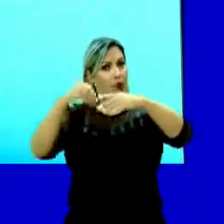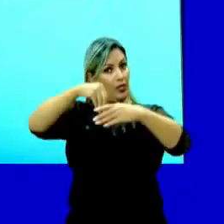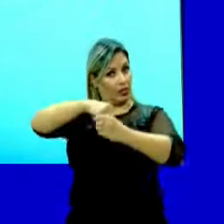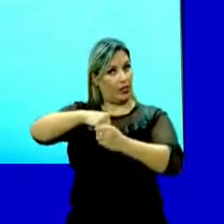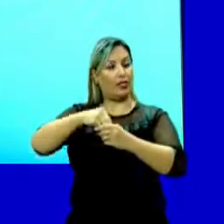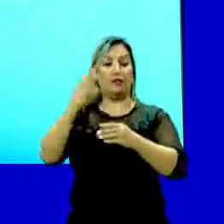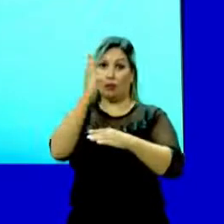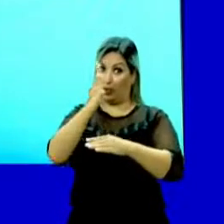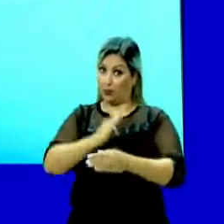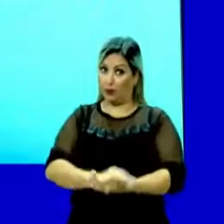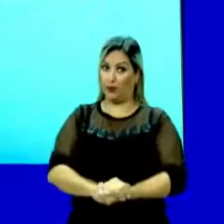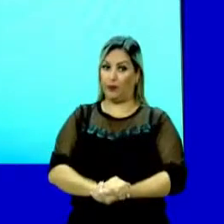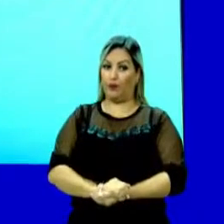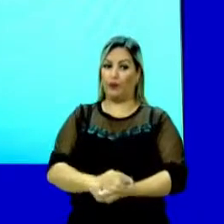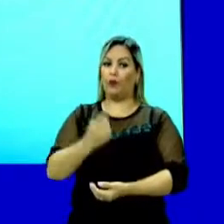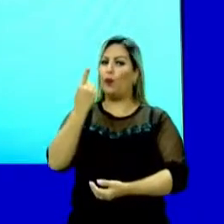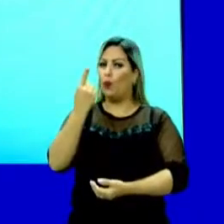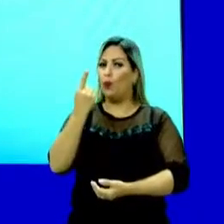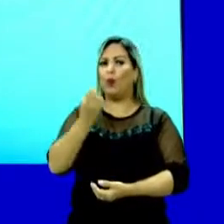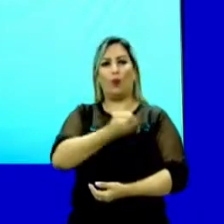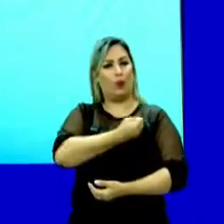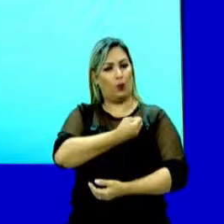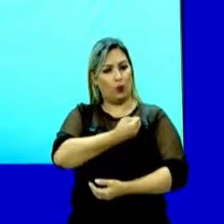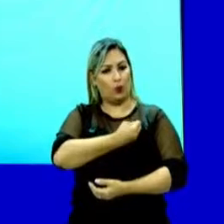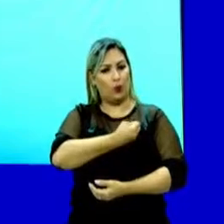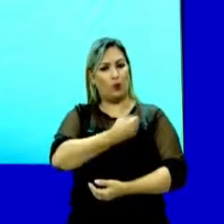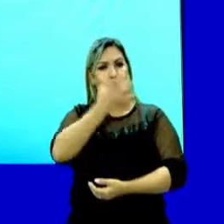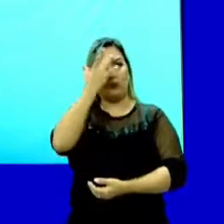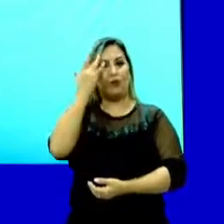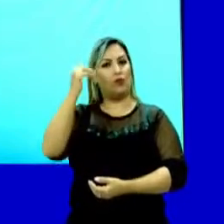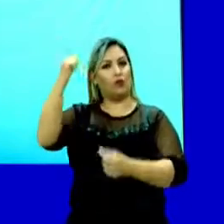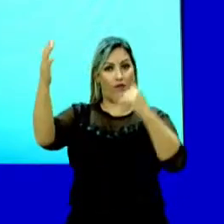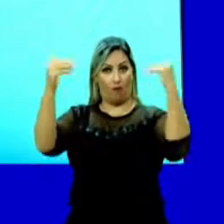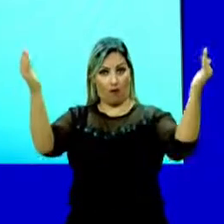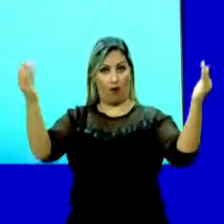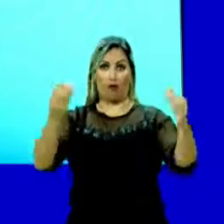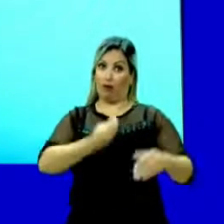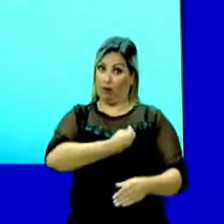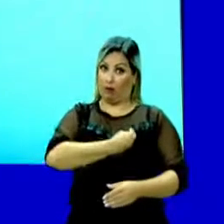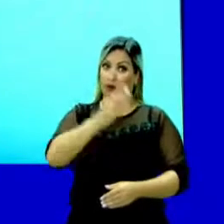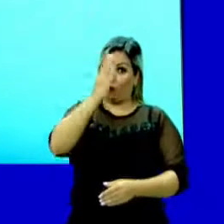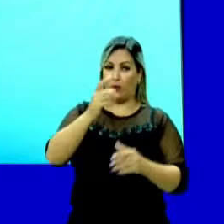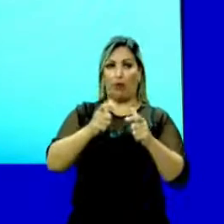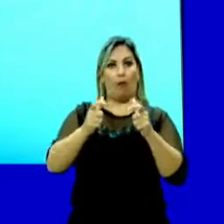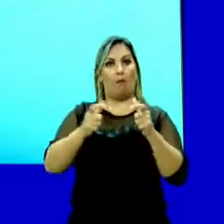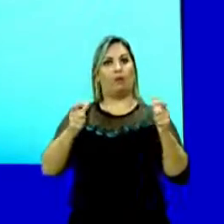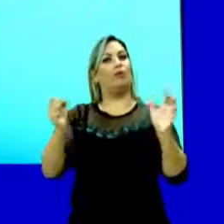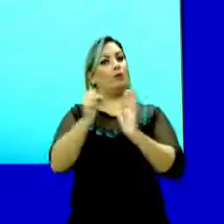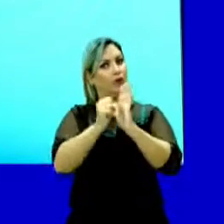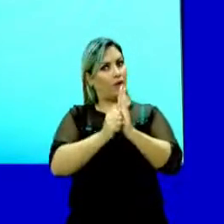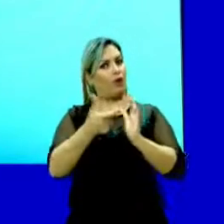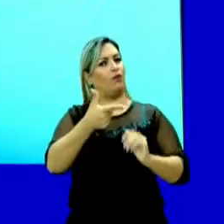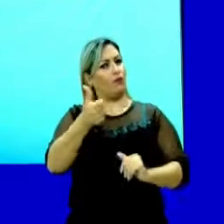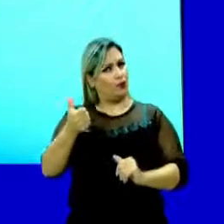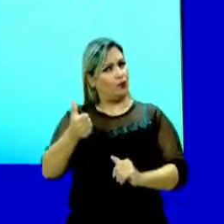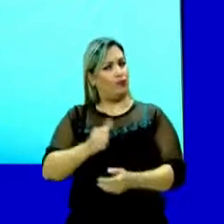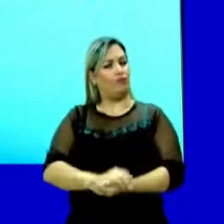de migração no Brasil, o número de estrangeiros que vivem no Brasil cresceu no século